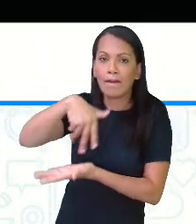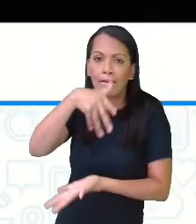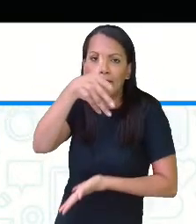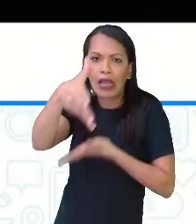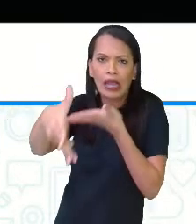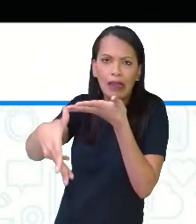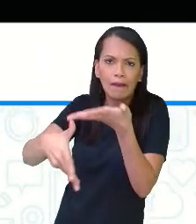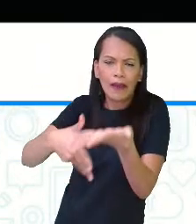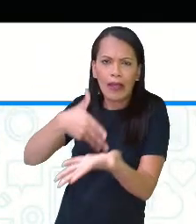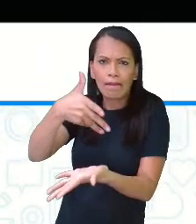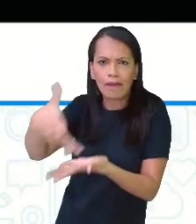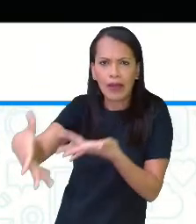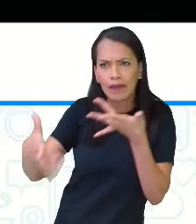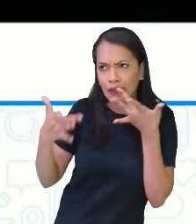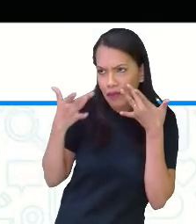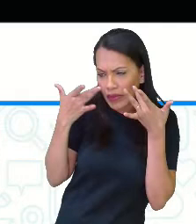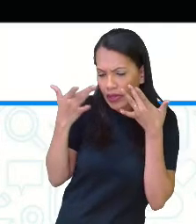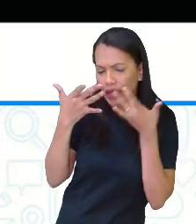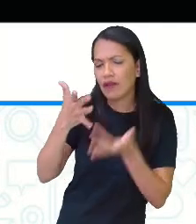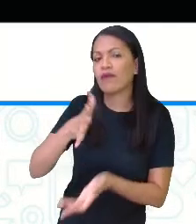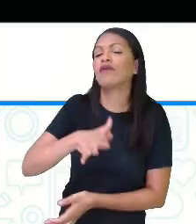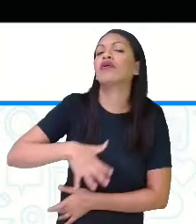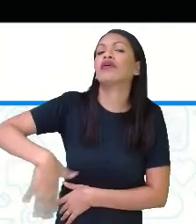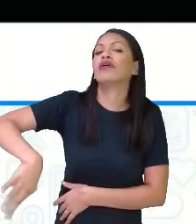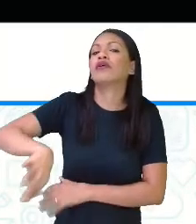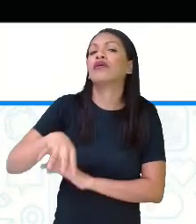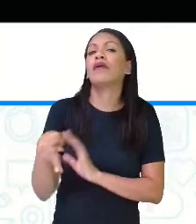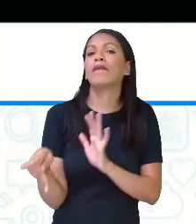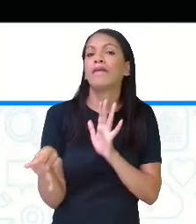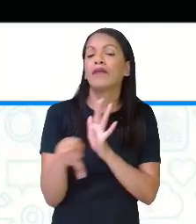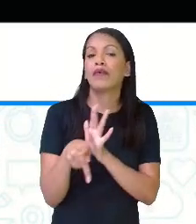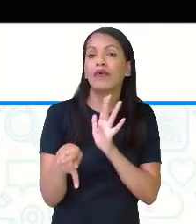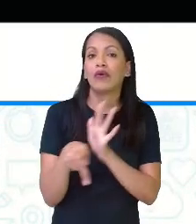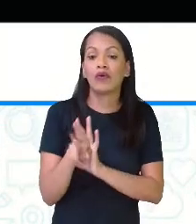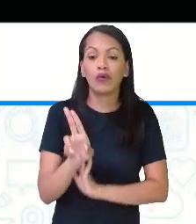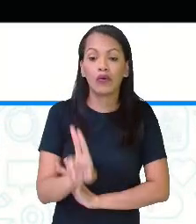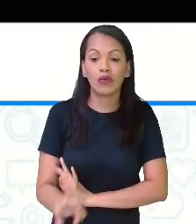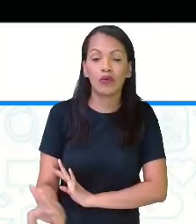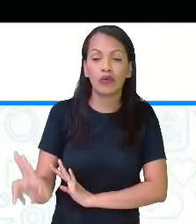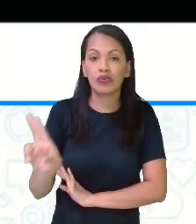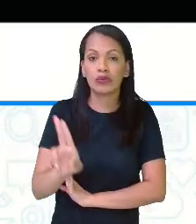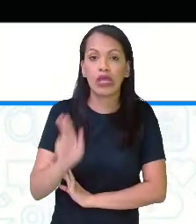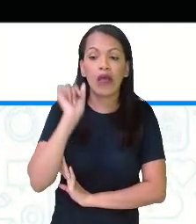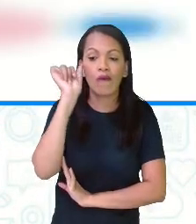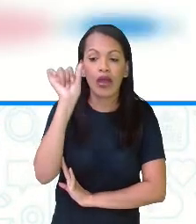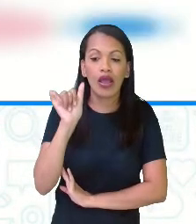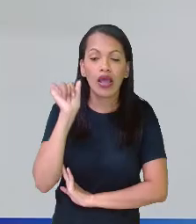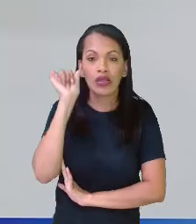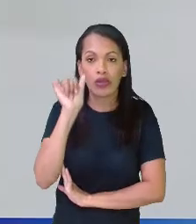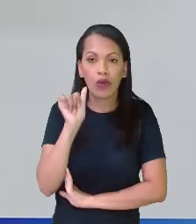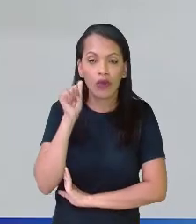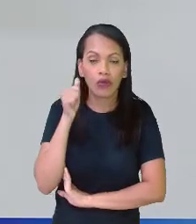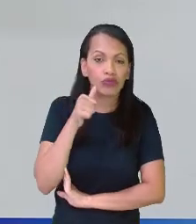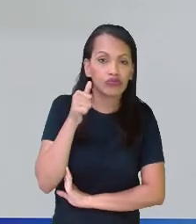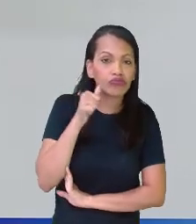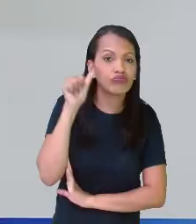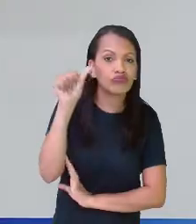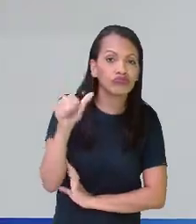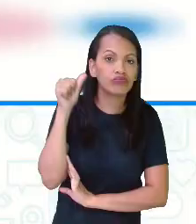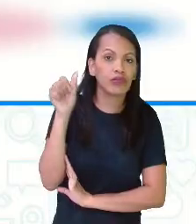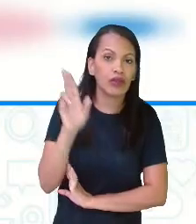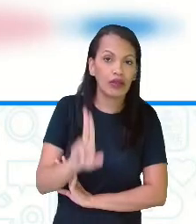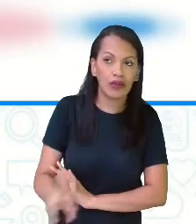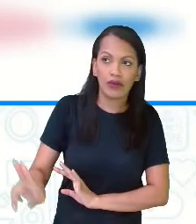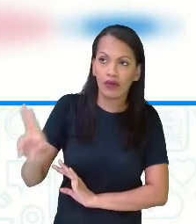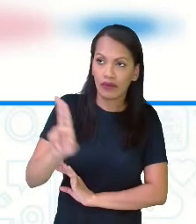encenação teatral. Ele é o espaço próprio aos atores dali, daquela peça, tá certo? Ó,